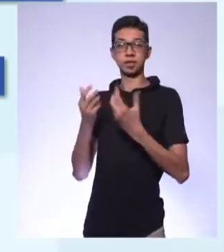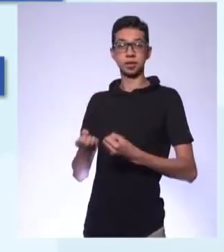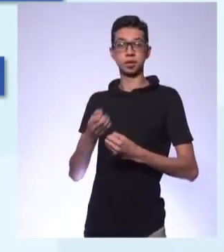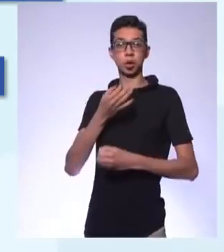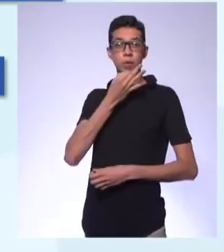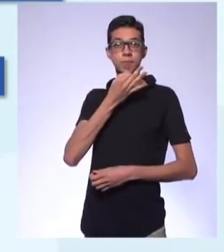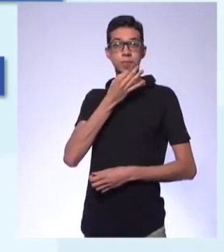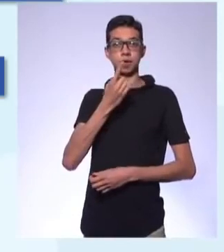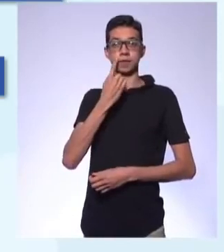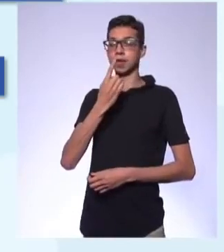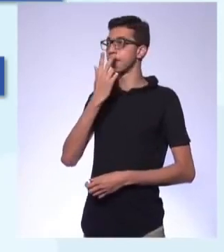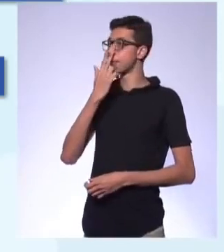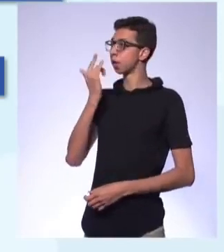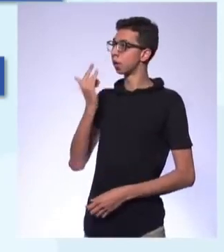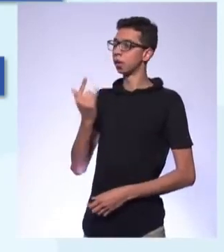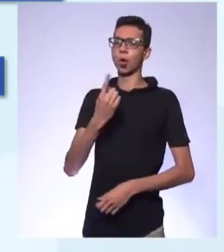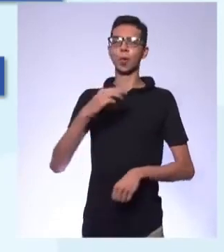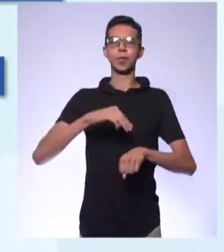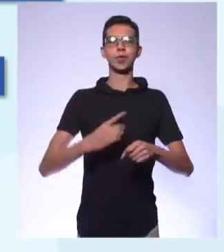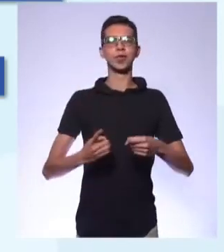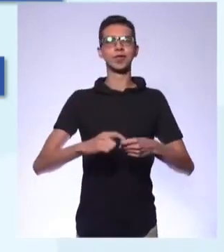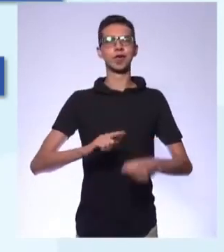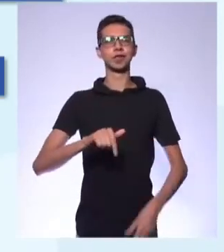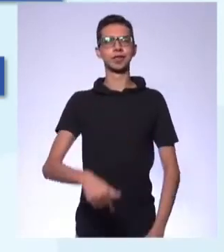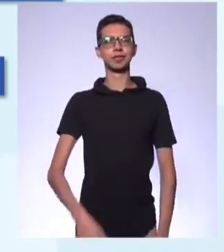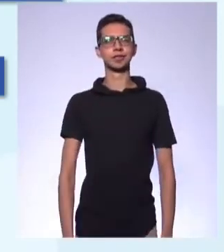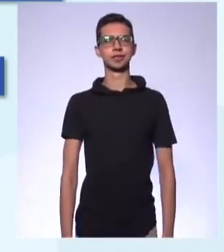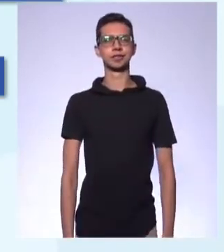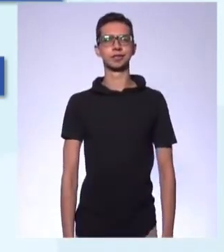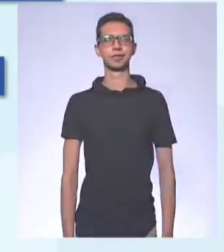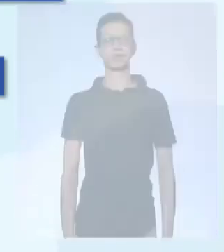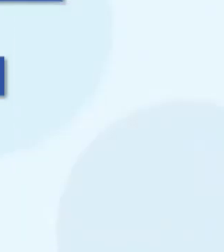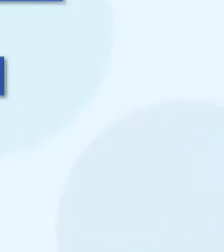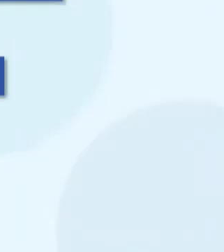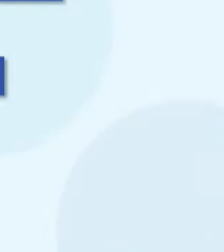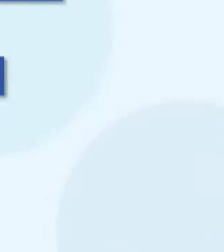essas avaliações? 1 minuto e a gente já volta.